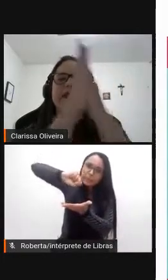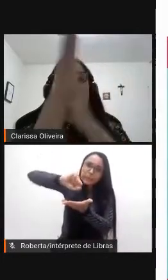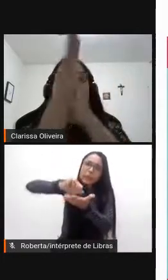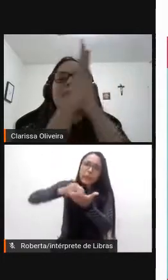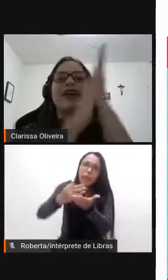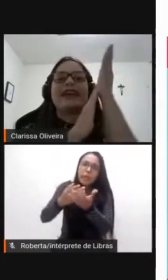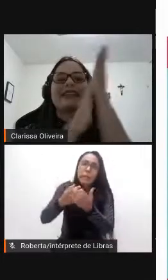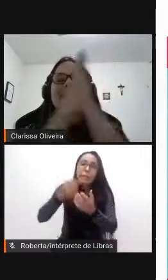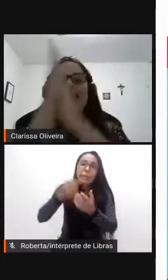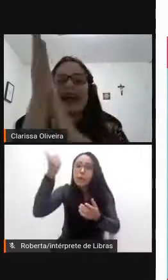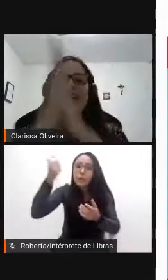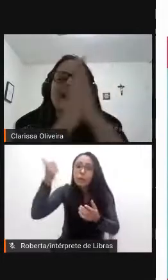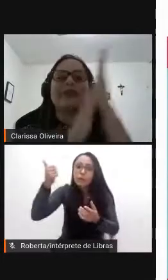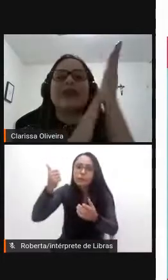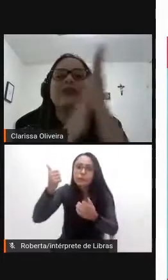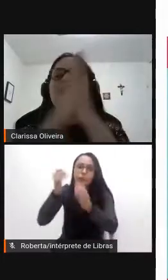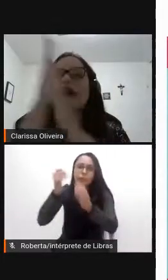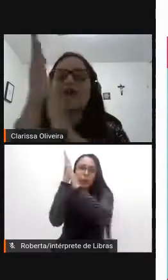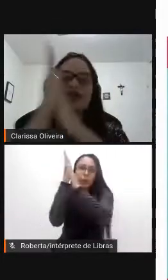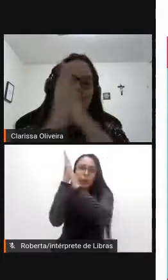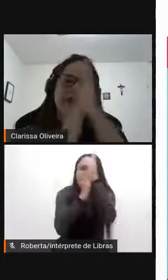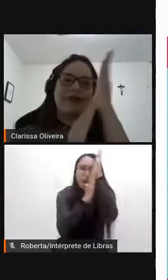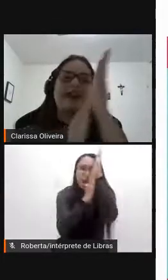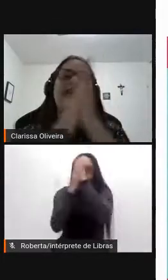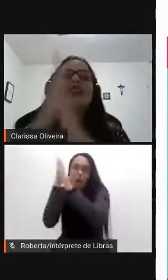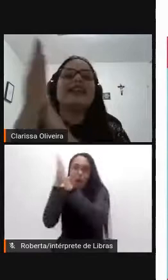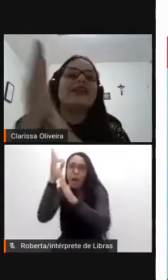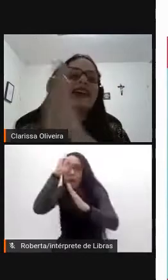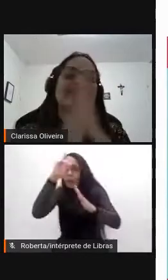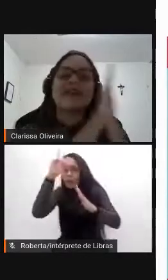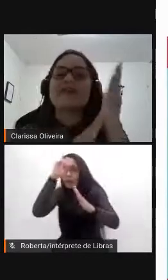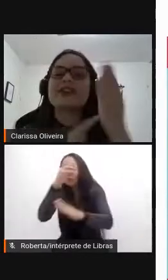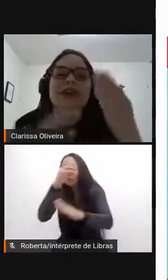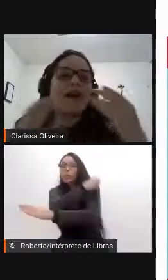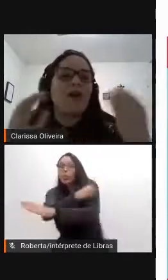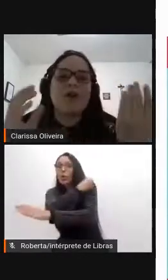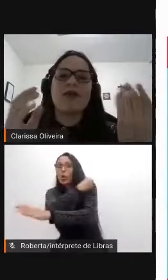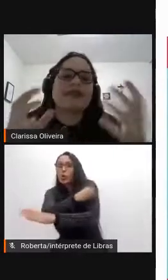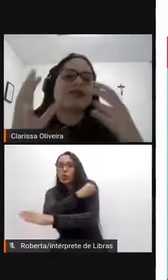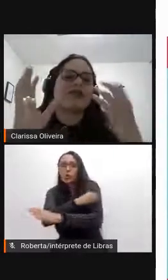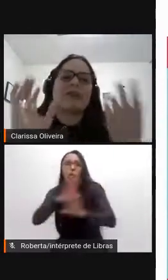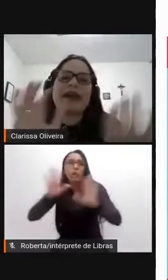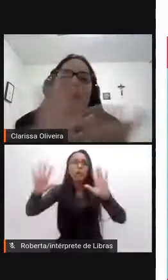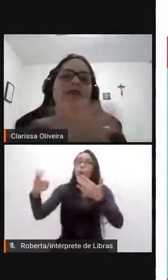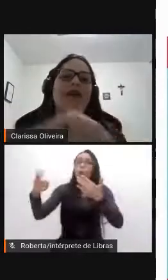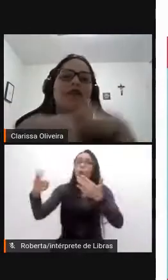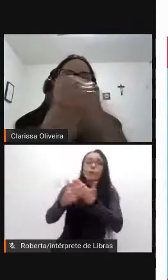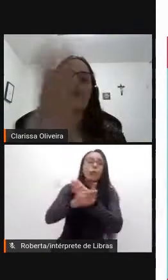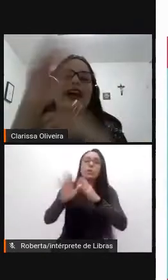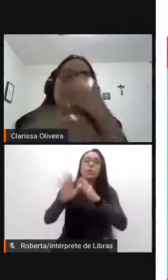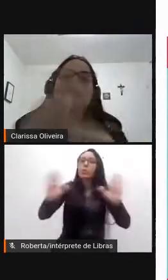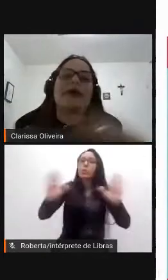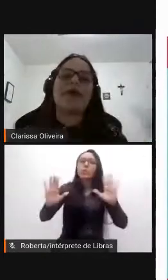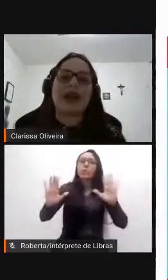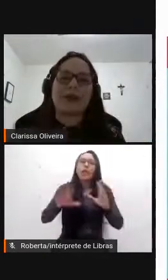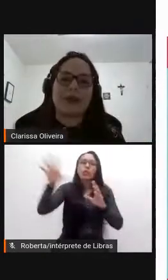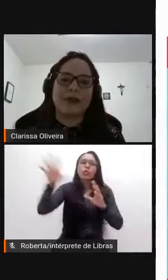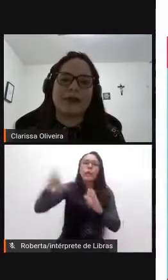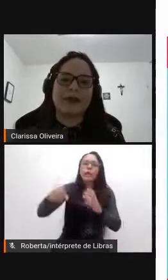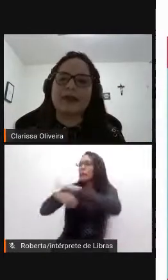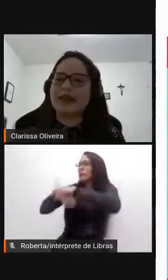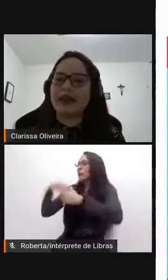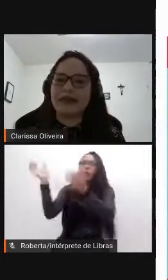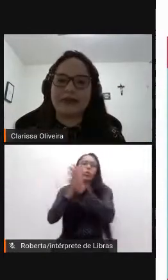primeiro? Eu vou esfregar, lembrando que o álcool gel ele não vai ter função alguma se eu só pegar o álcool, jogar aqui na minha mão,